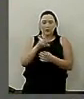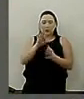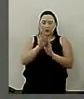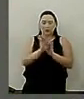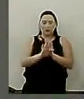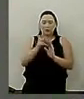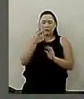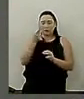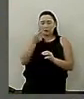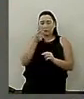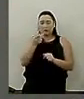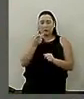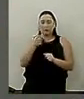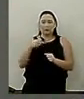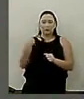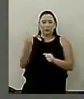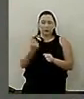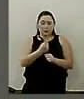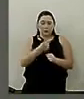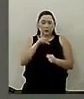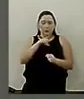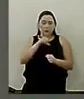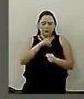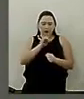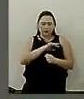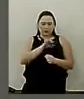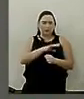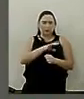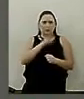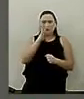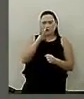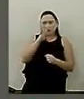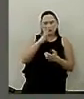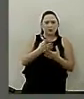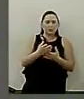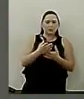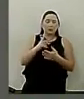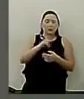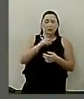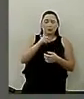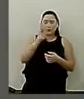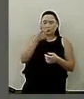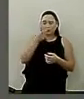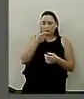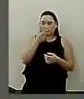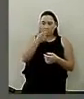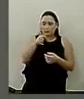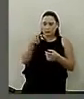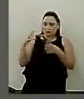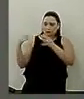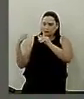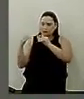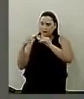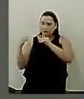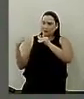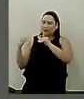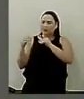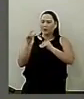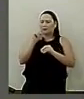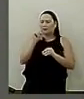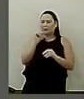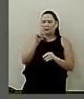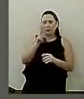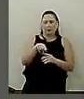diz: eles, possuídos de temor e admiração, diziam uns aos outros: quem é